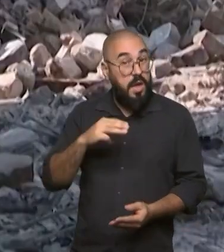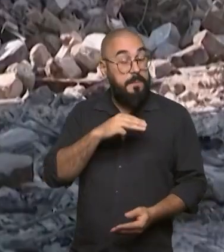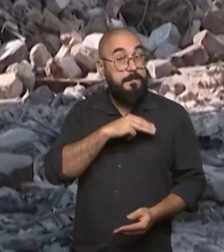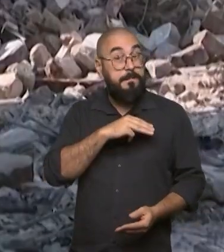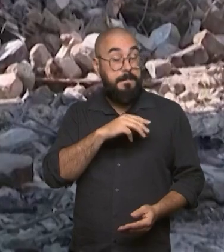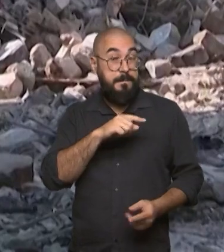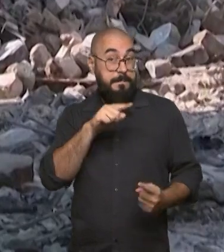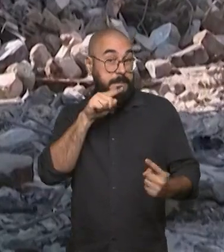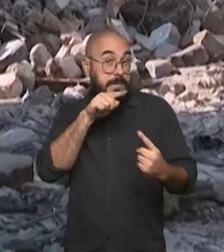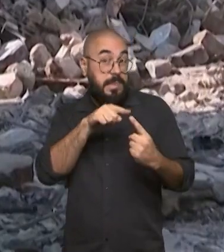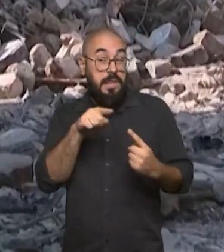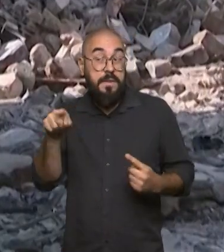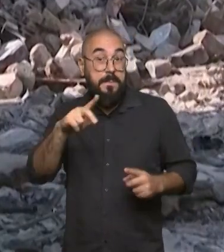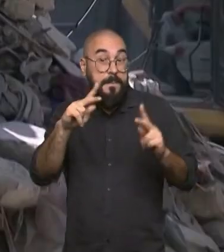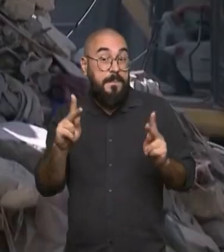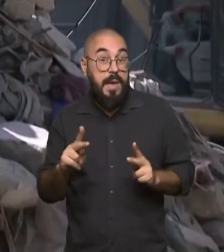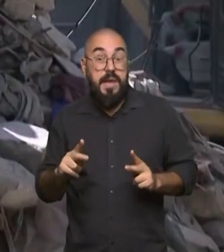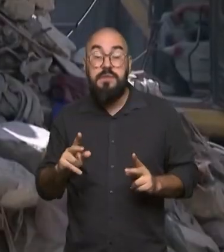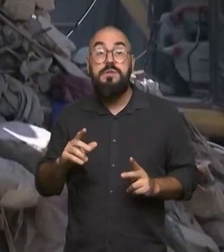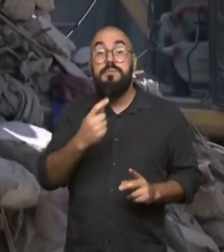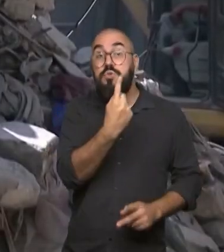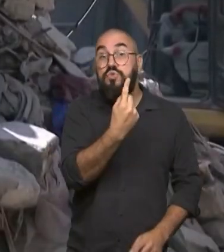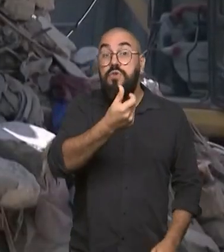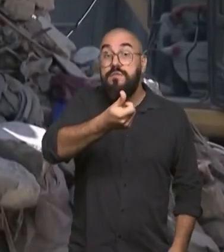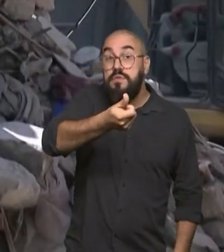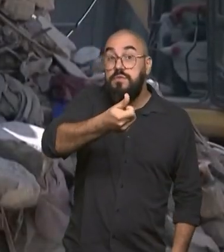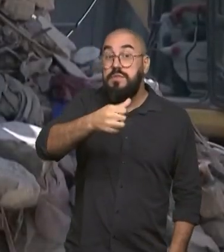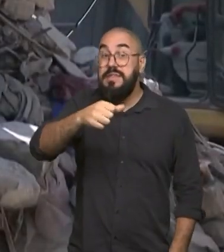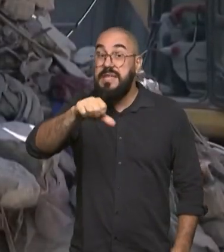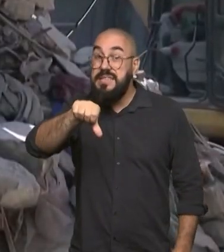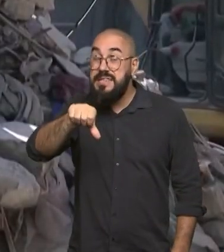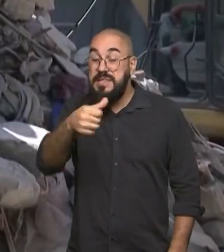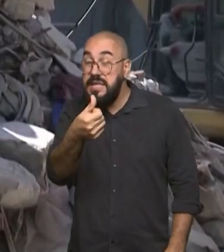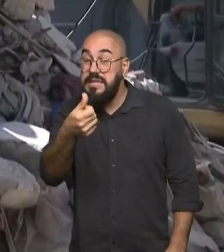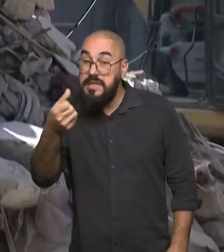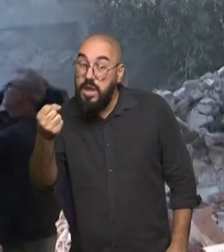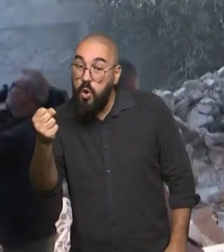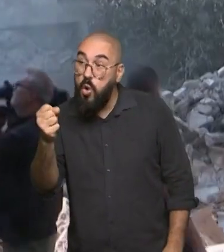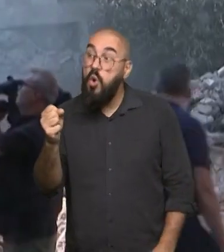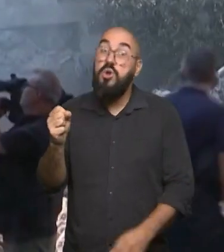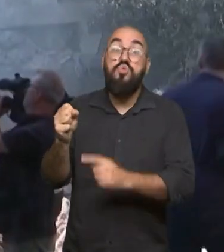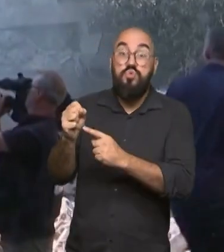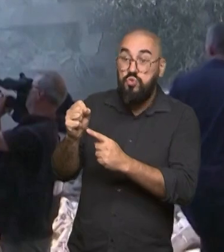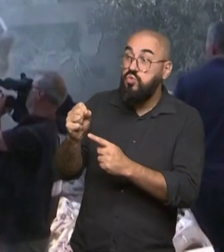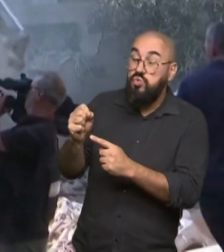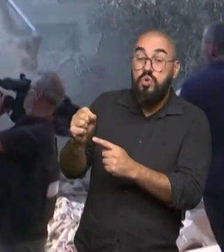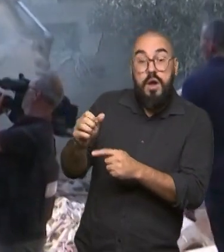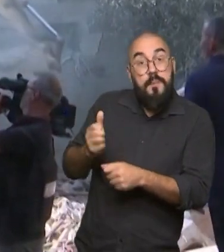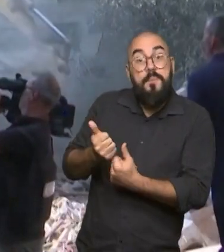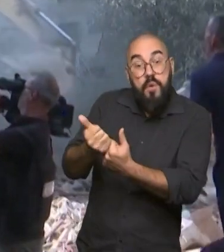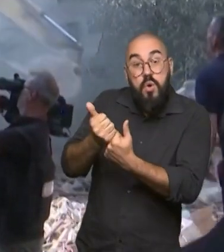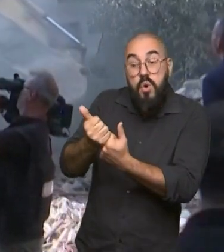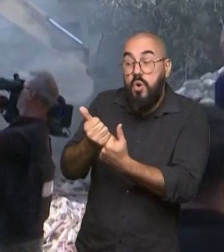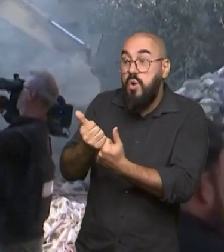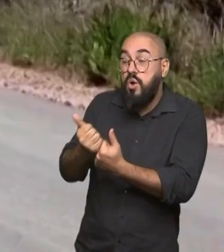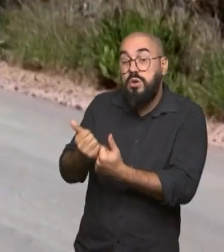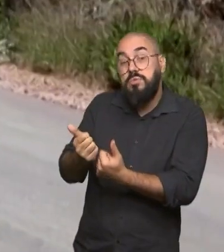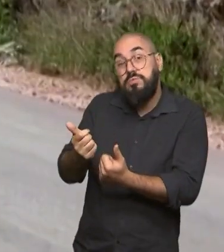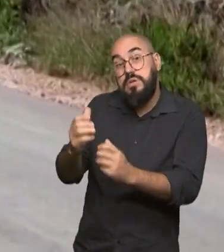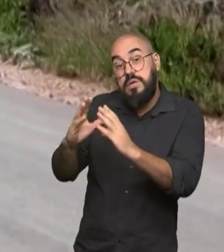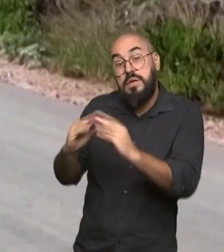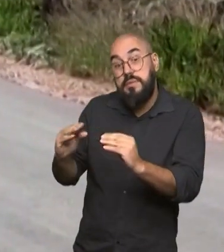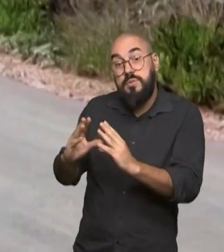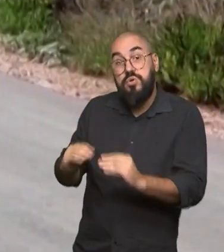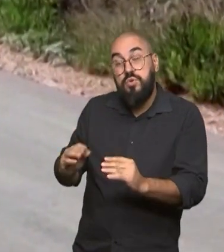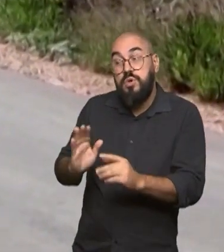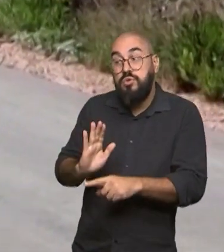1978 pelo conselho de segurança e apoia o governo do Líbano na Restauração da sua autoridade além de